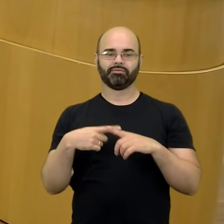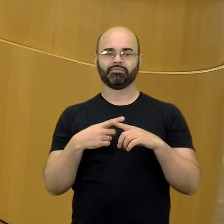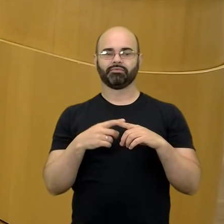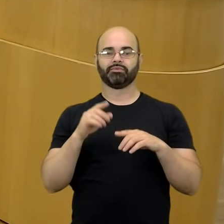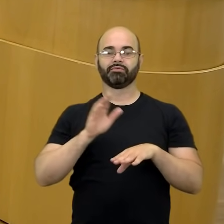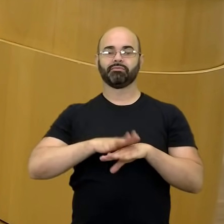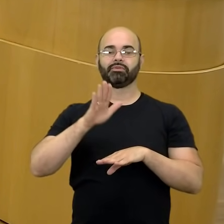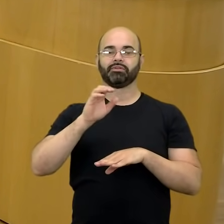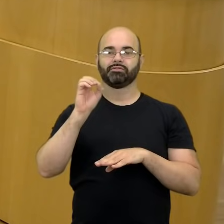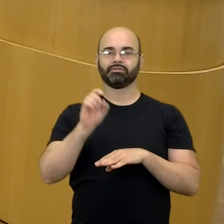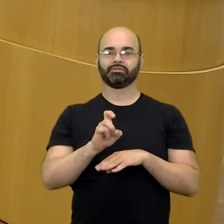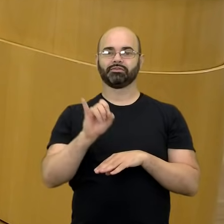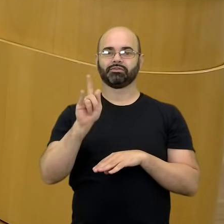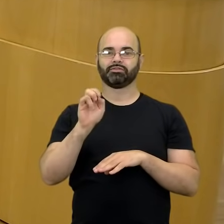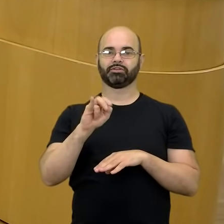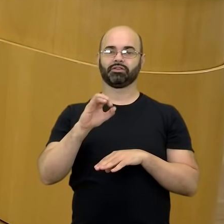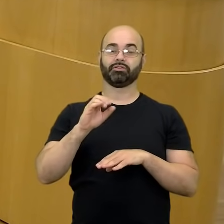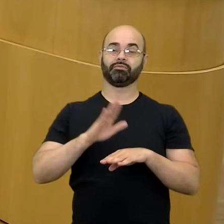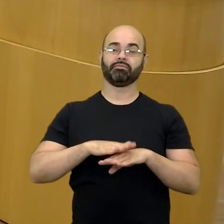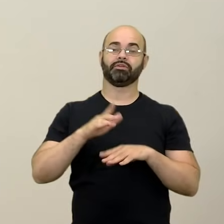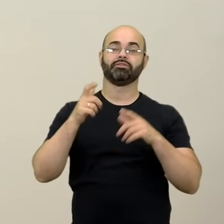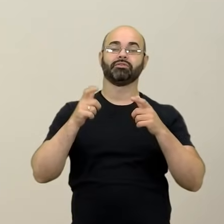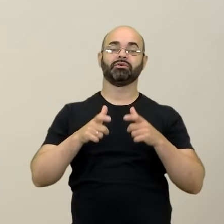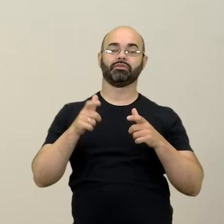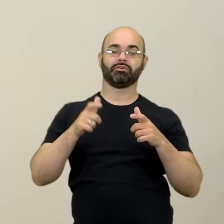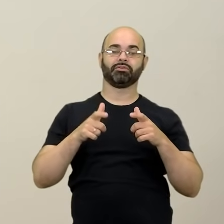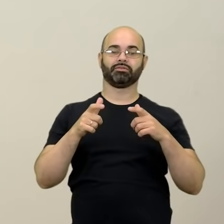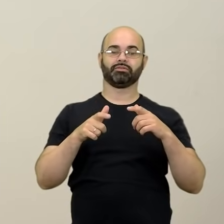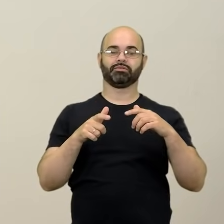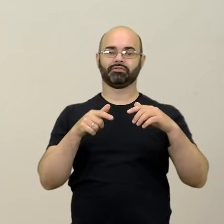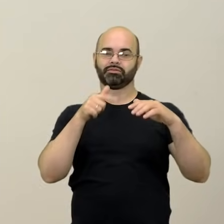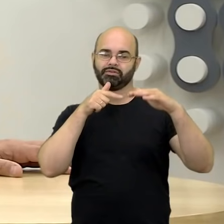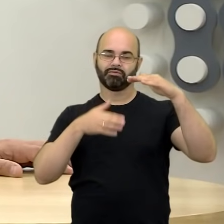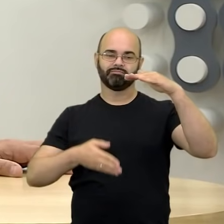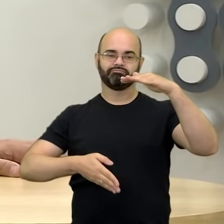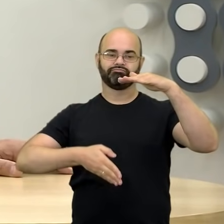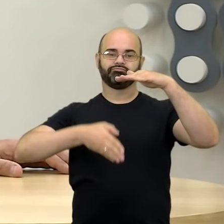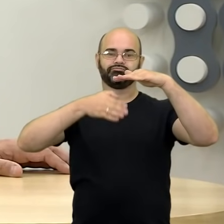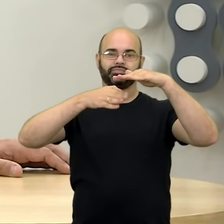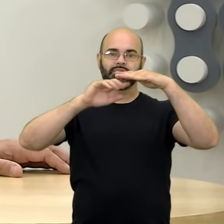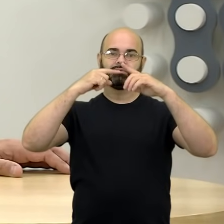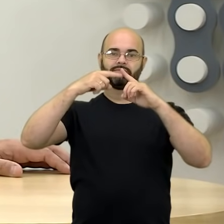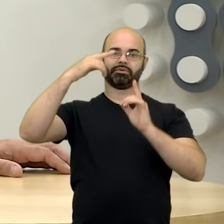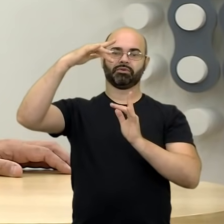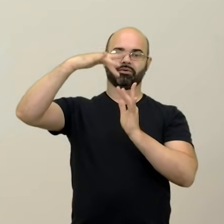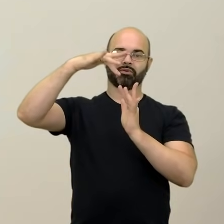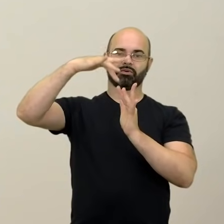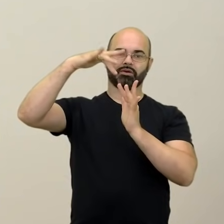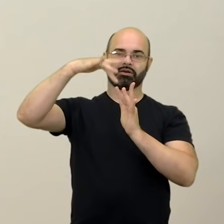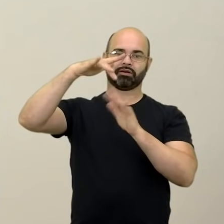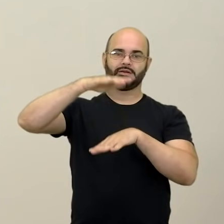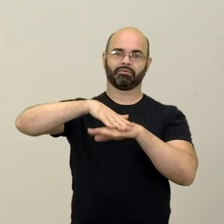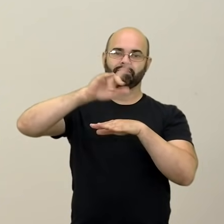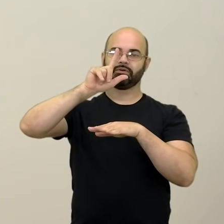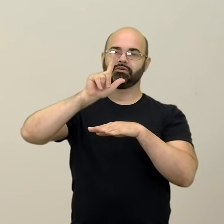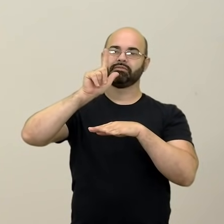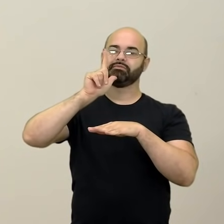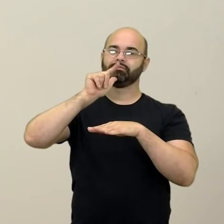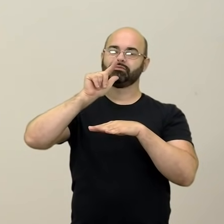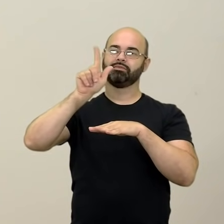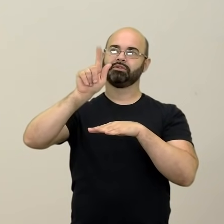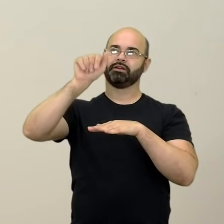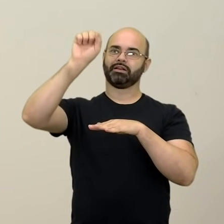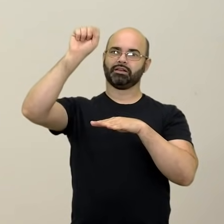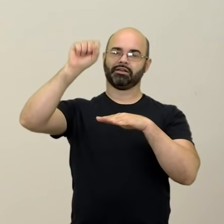oxigênio próximo à superfície da água porque tá contato direto ali os gases atmosféricos por isso que é melhor